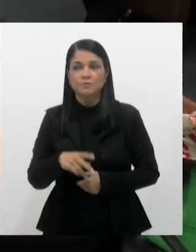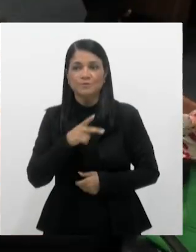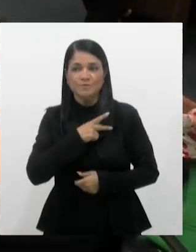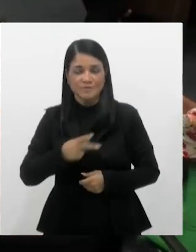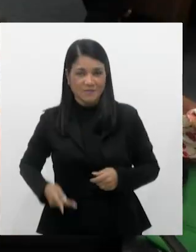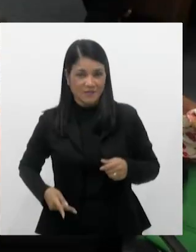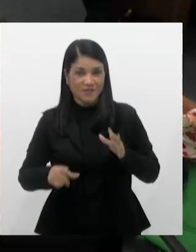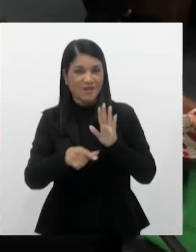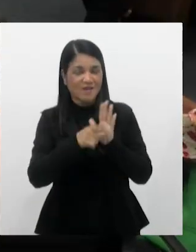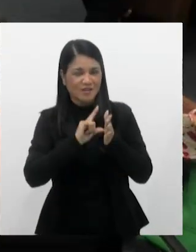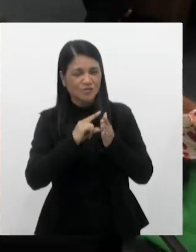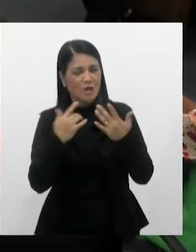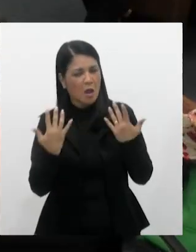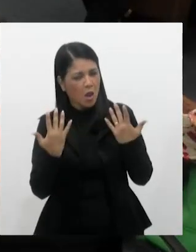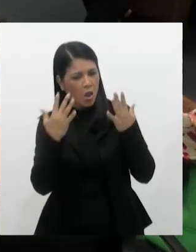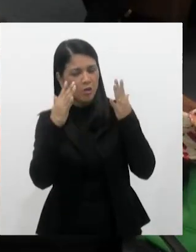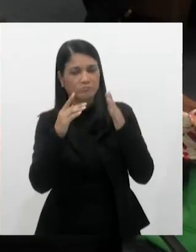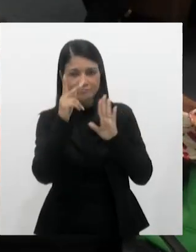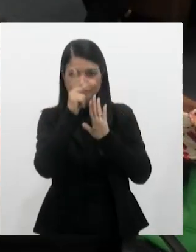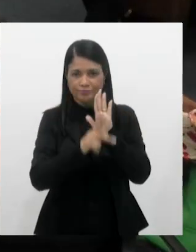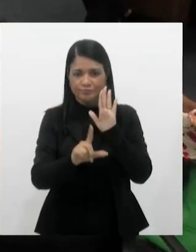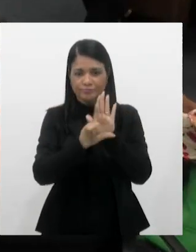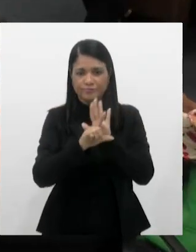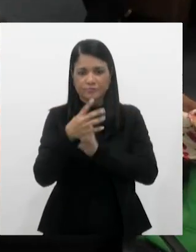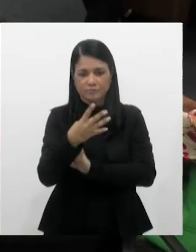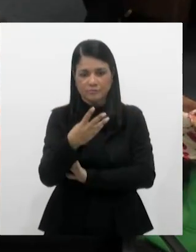gostaria muito de elogiar o projeto de lei número